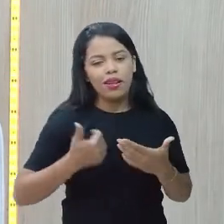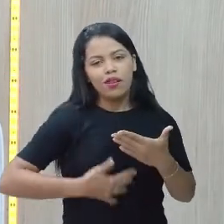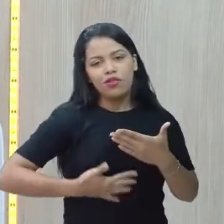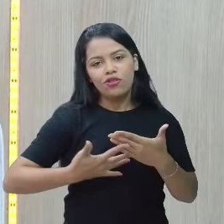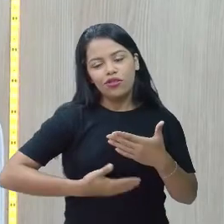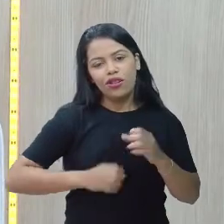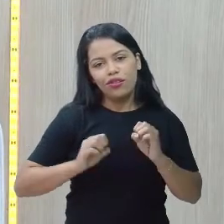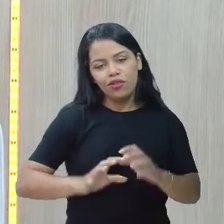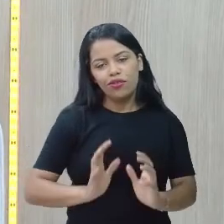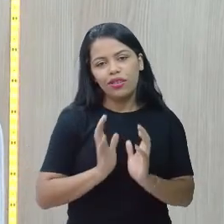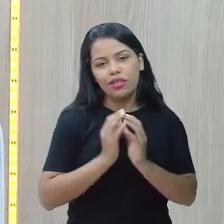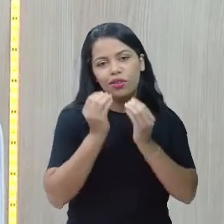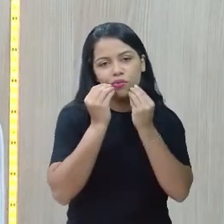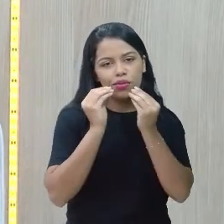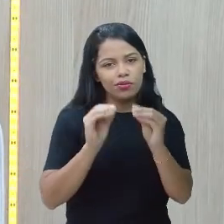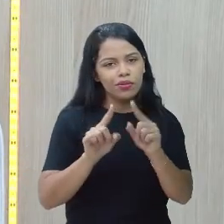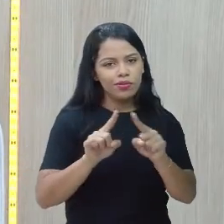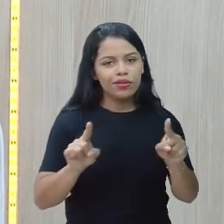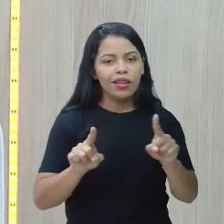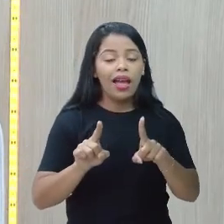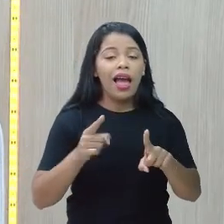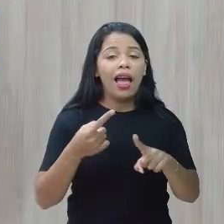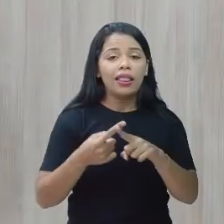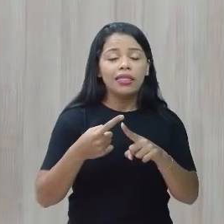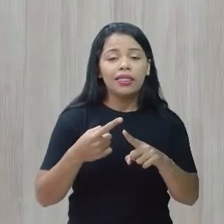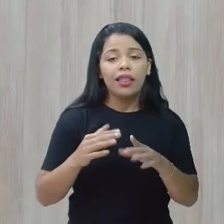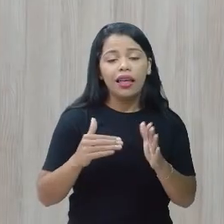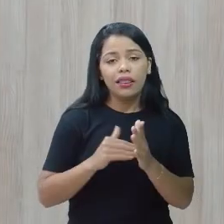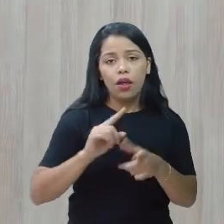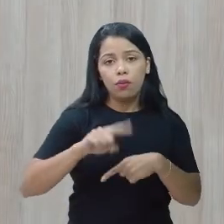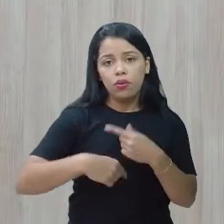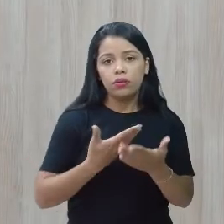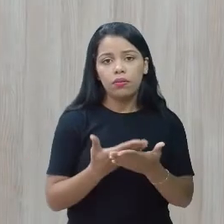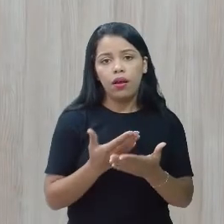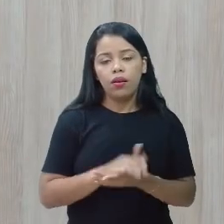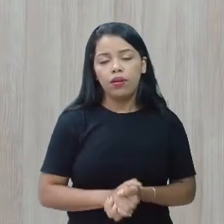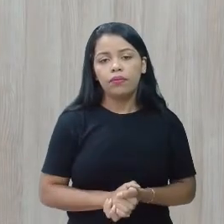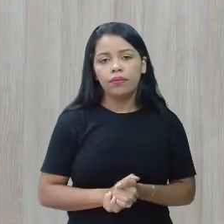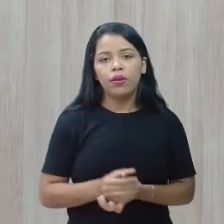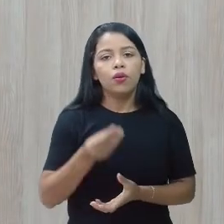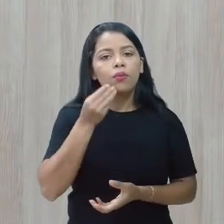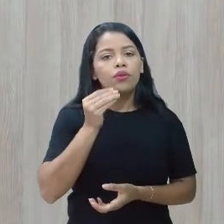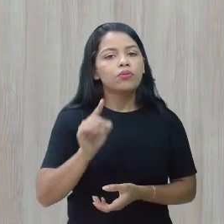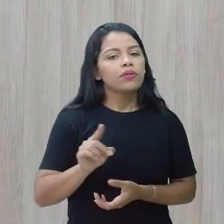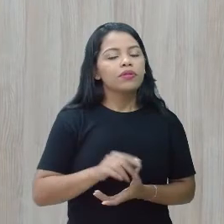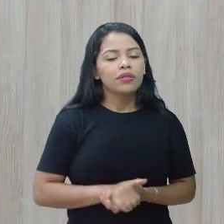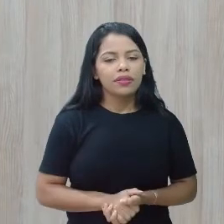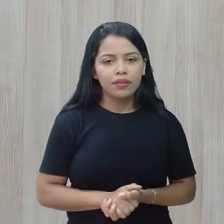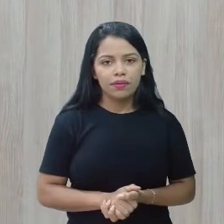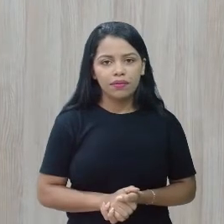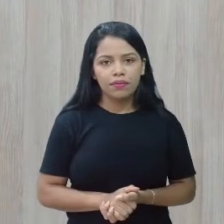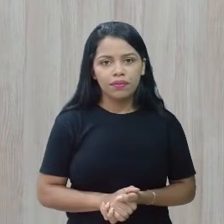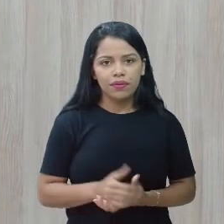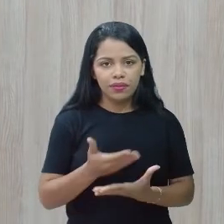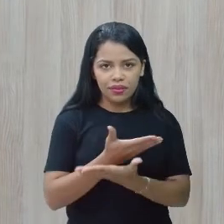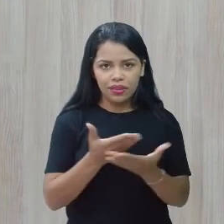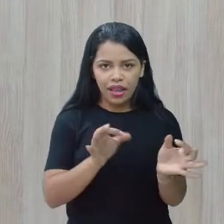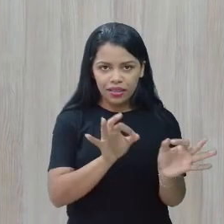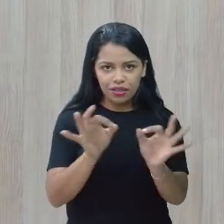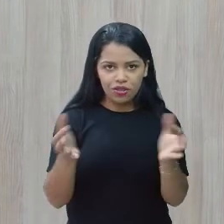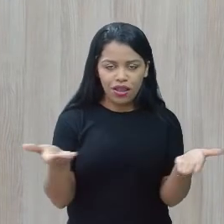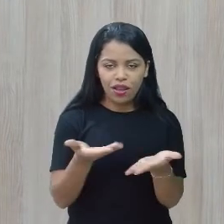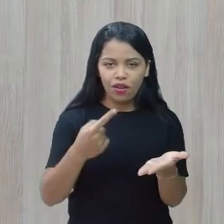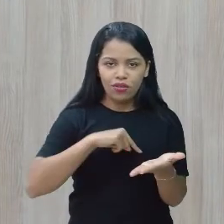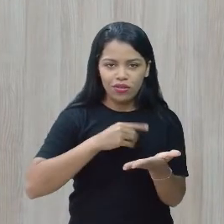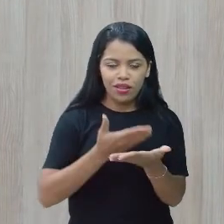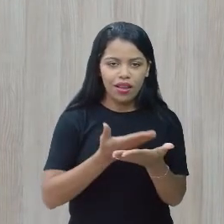Recife. Um beijo enorme para vocês e até a próxima aula. Um beijão para vocês que estão aí assistindo